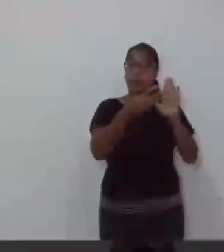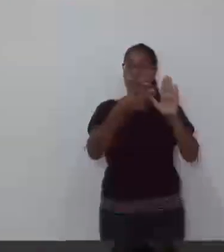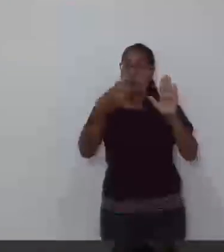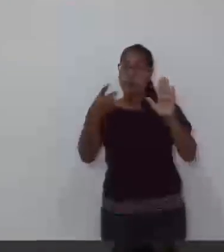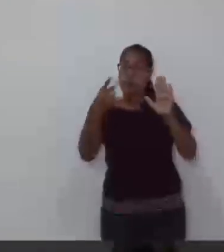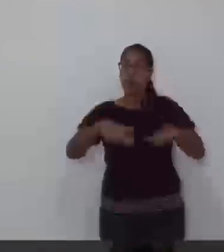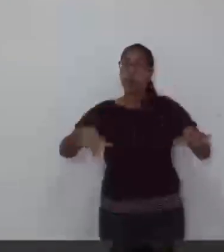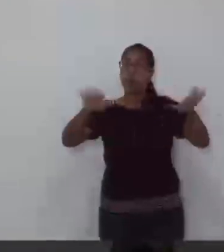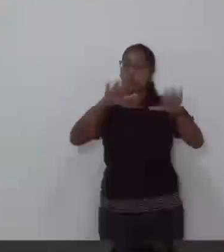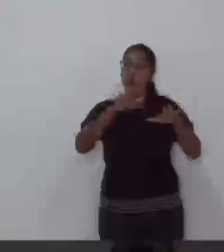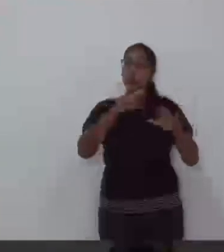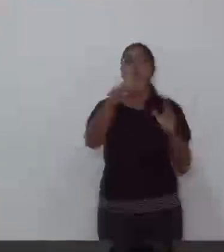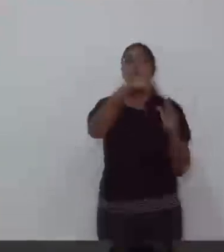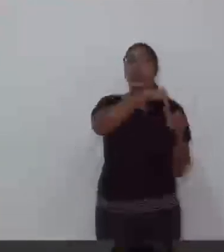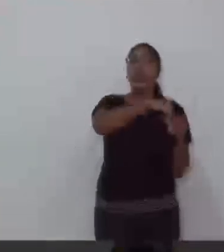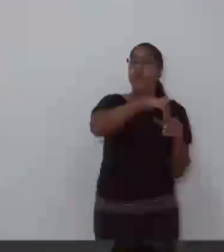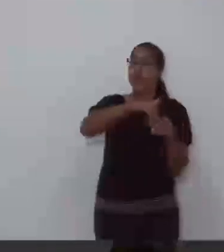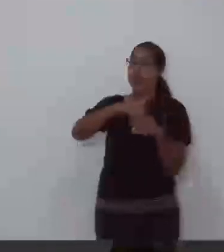132, 2019.